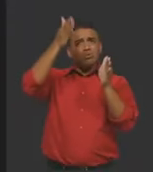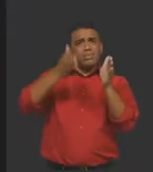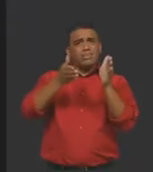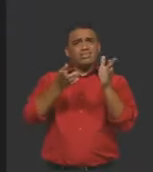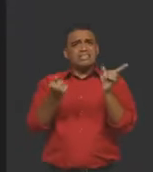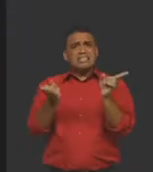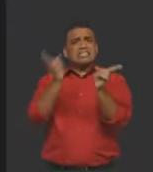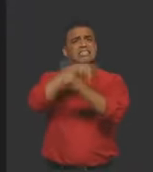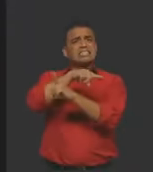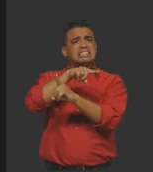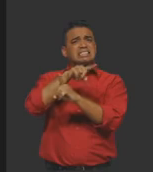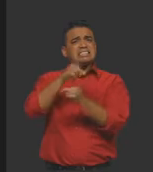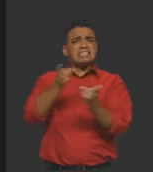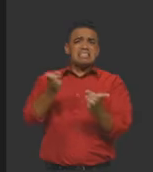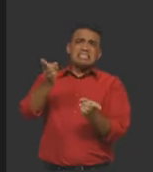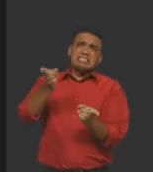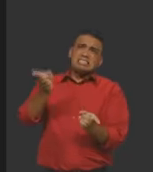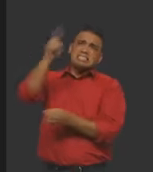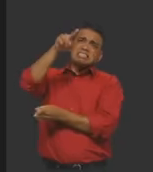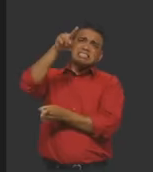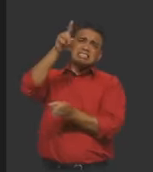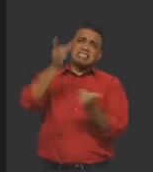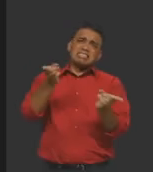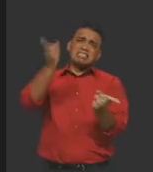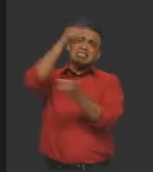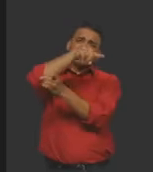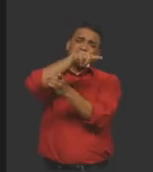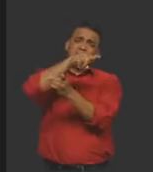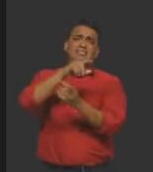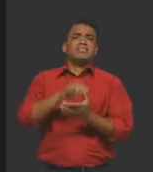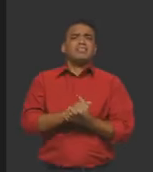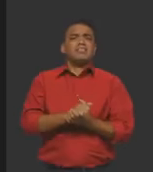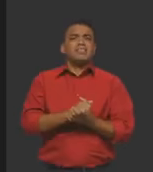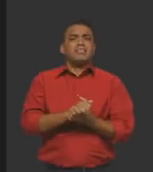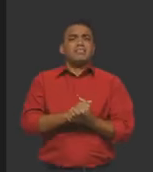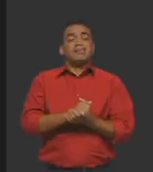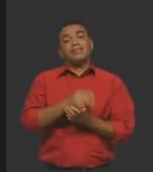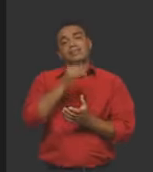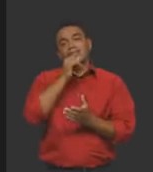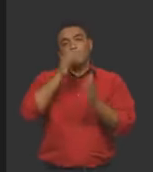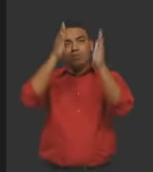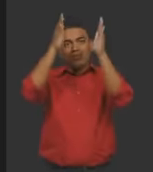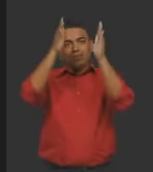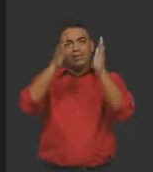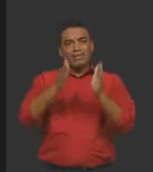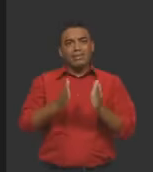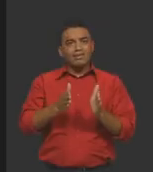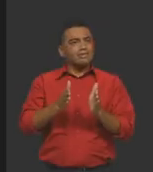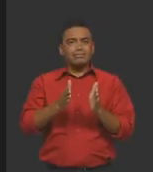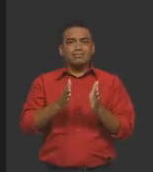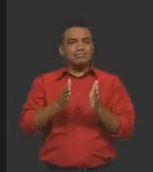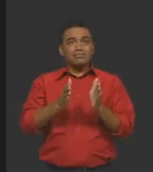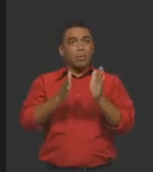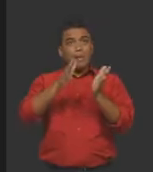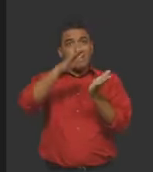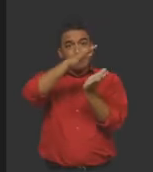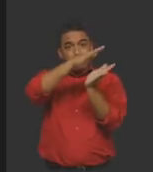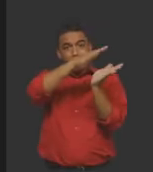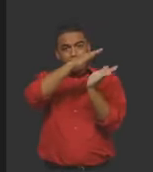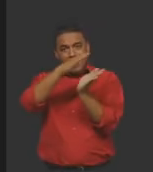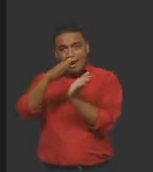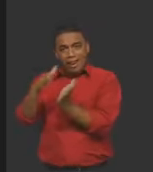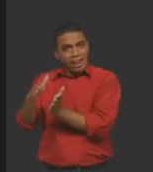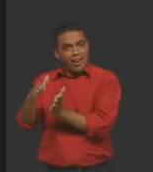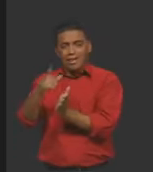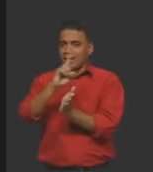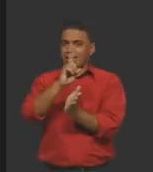Lembram-se que o DNA, as suas 2 fitas, elas são fitas antiparalelas? Então, elas